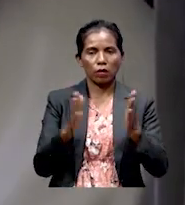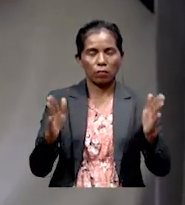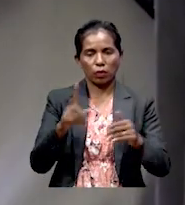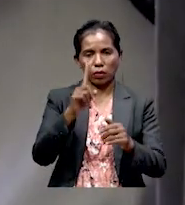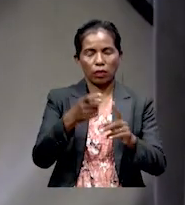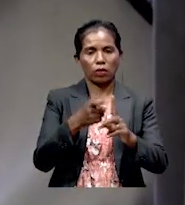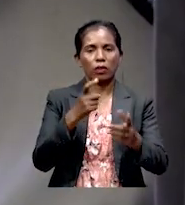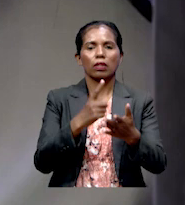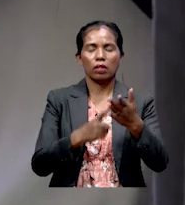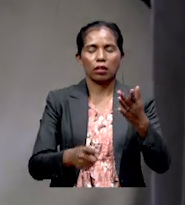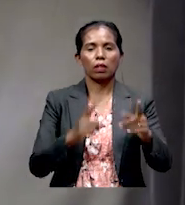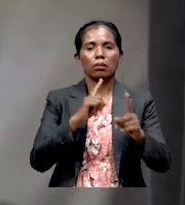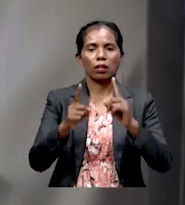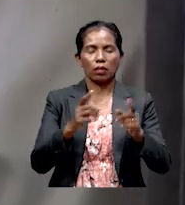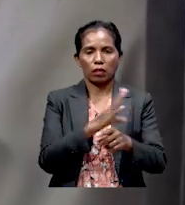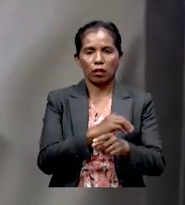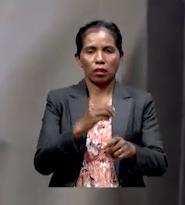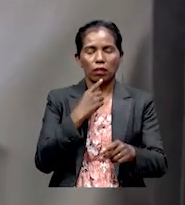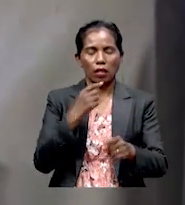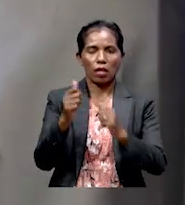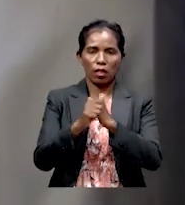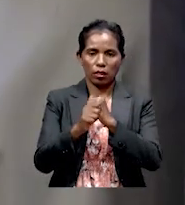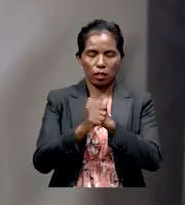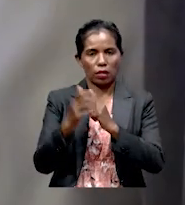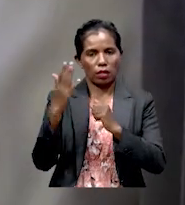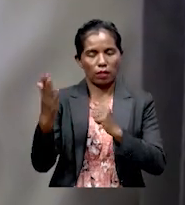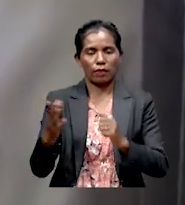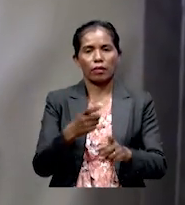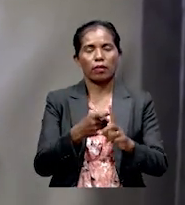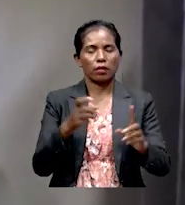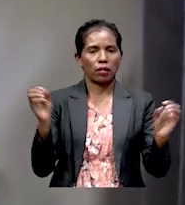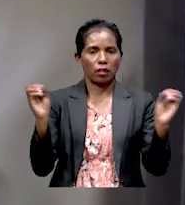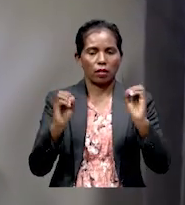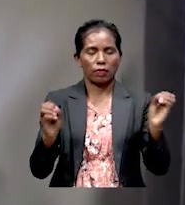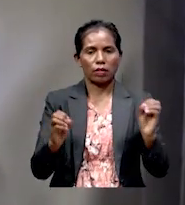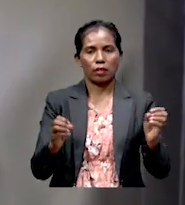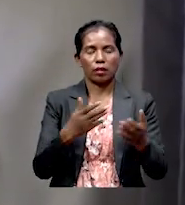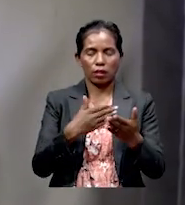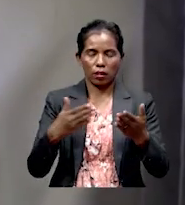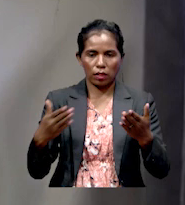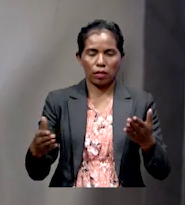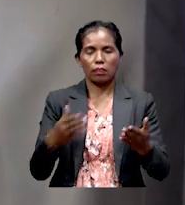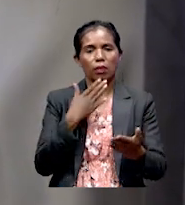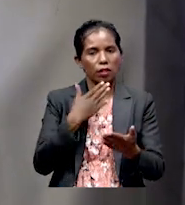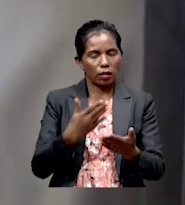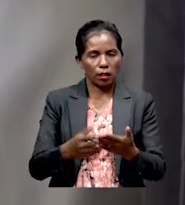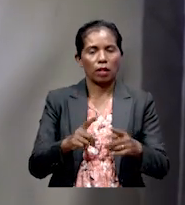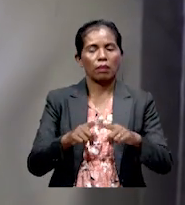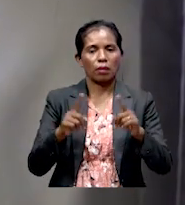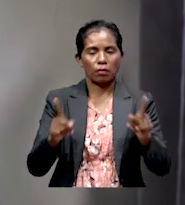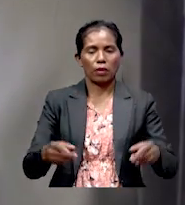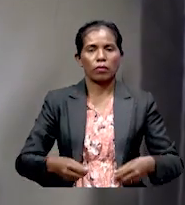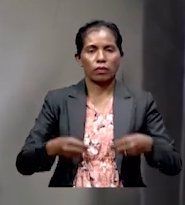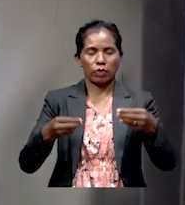usi saída mac qualifica moralidade ba ação ne. Defendean laos deit buat nebe lícito, mebe mos